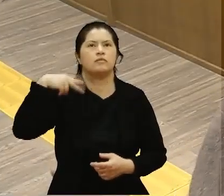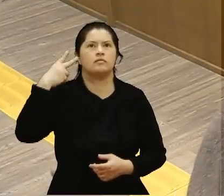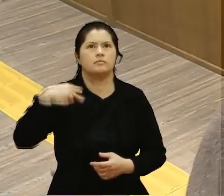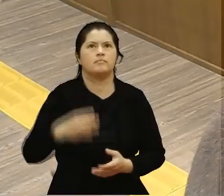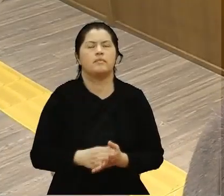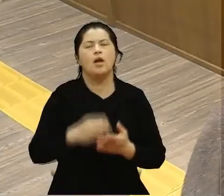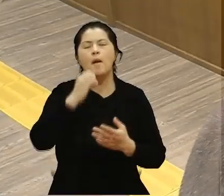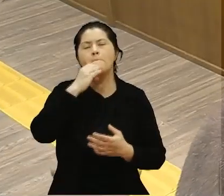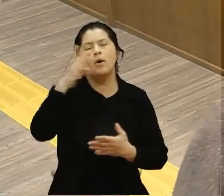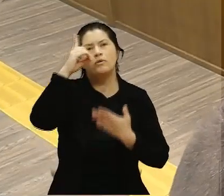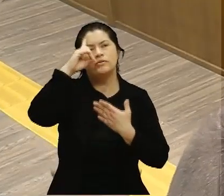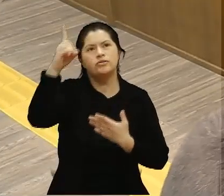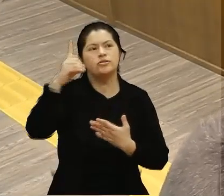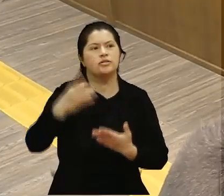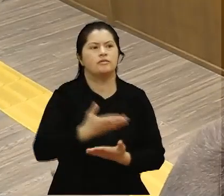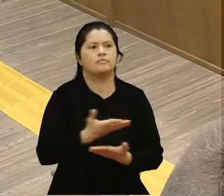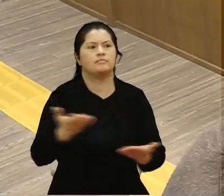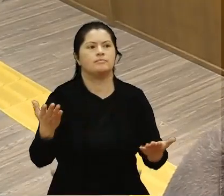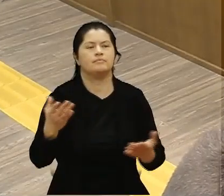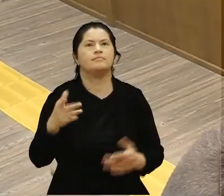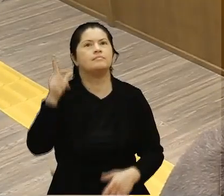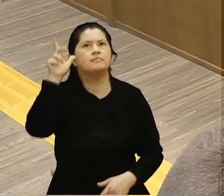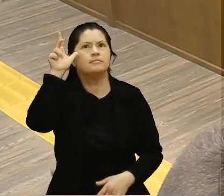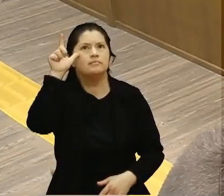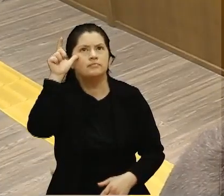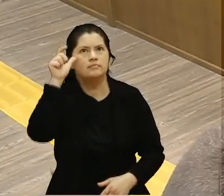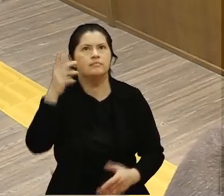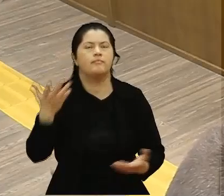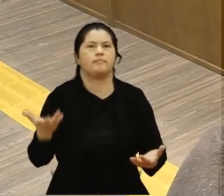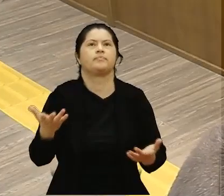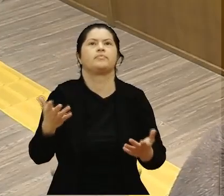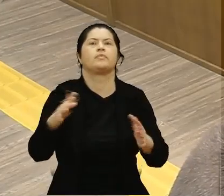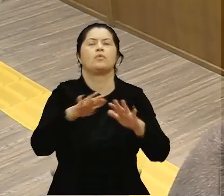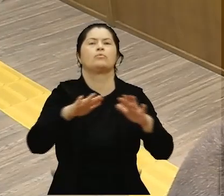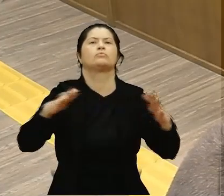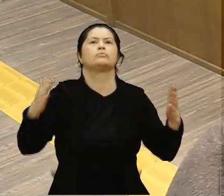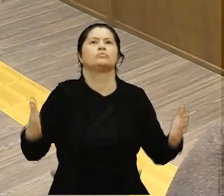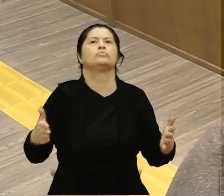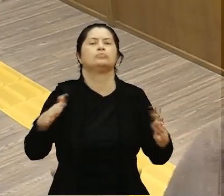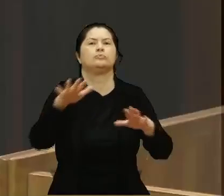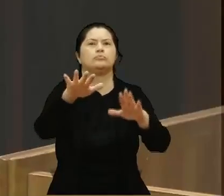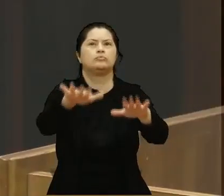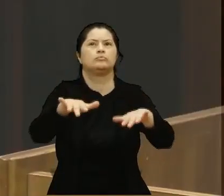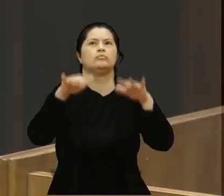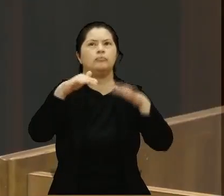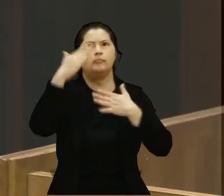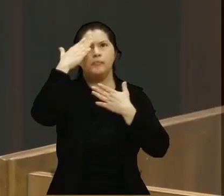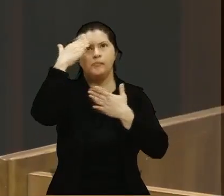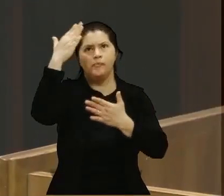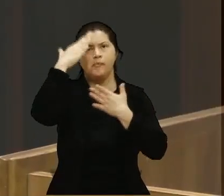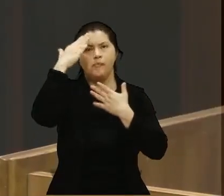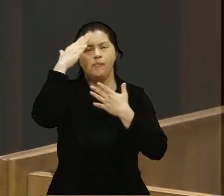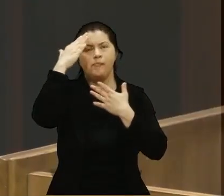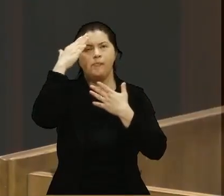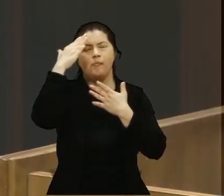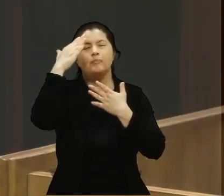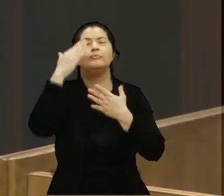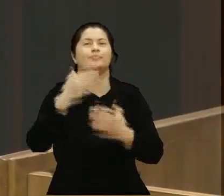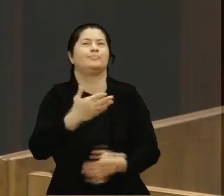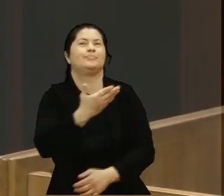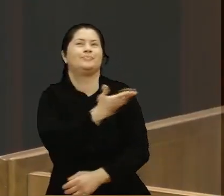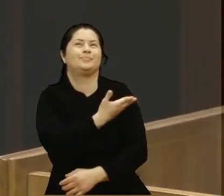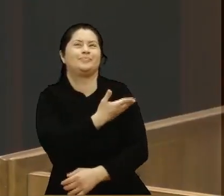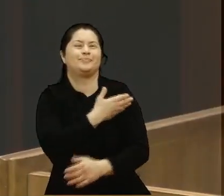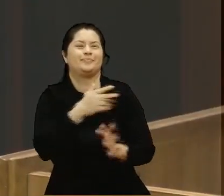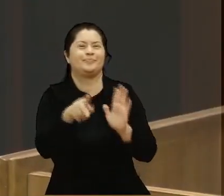Bom dia, senhor presidente, senhora presidente, que hoje aqui preside nesse momento a nossa sessão. Agradecer ao colega Capitão Ramon por me emprestar uma folha aqui que eu